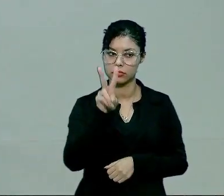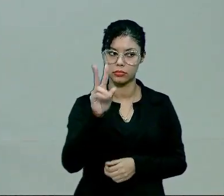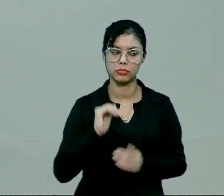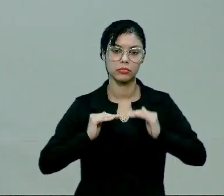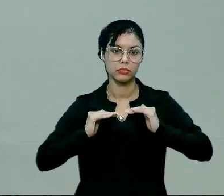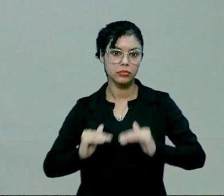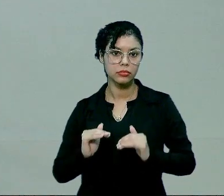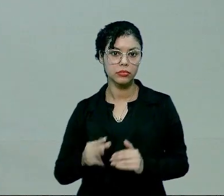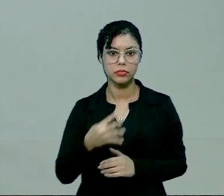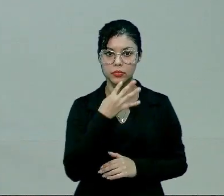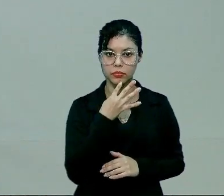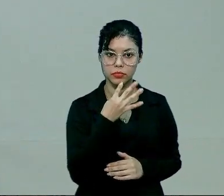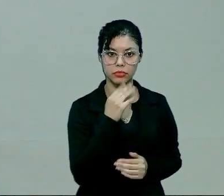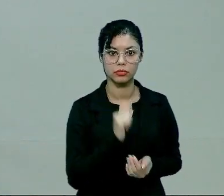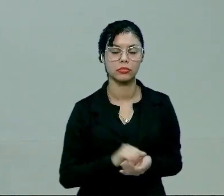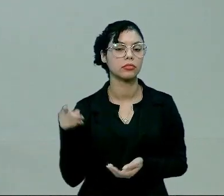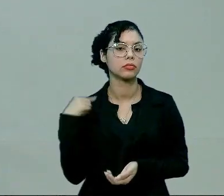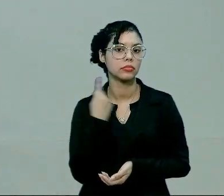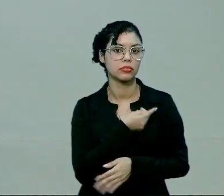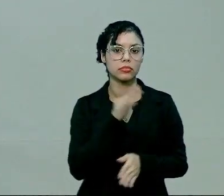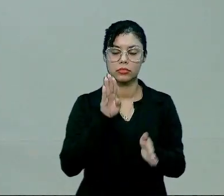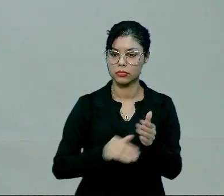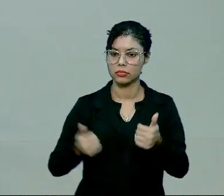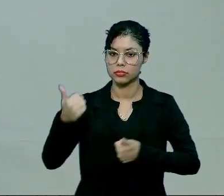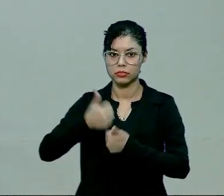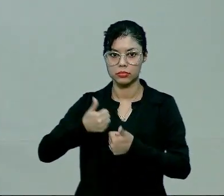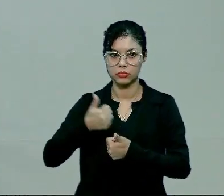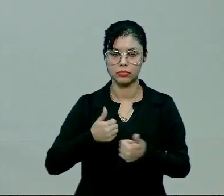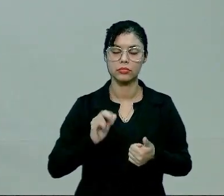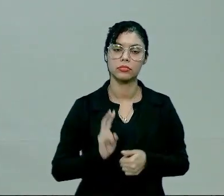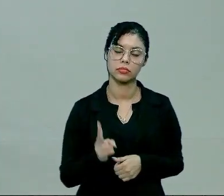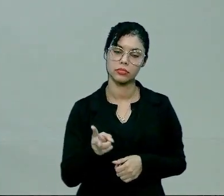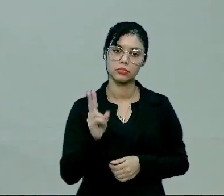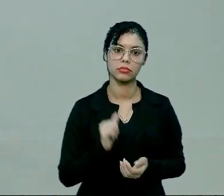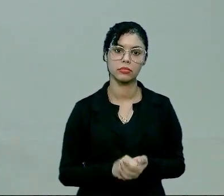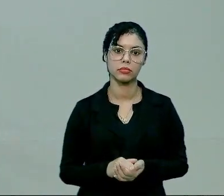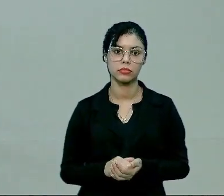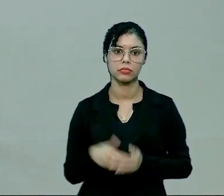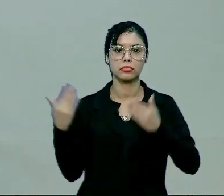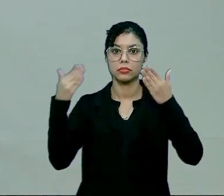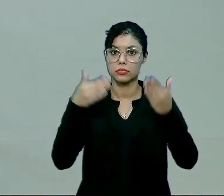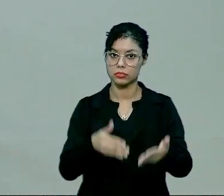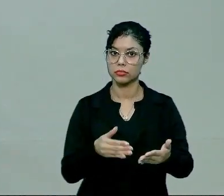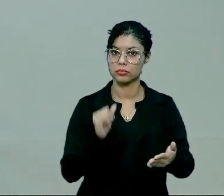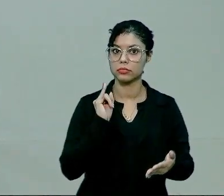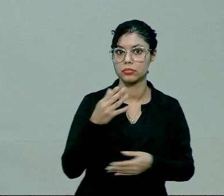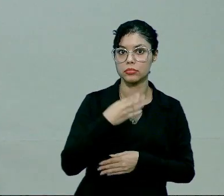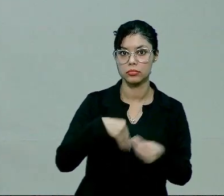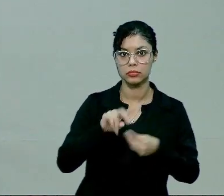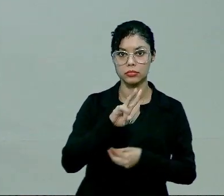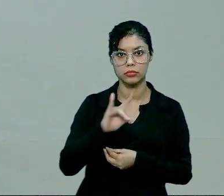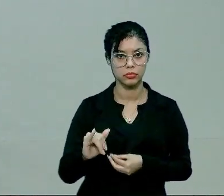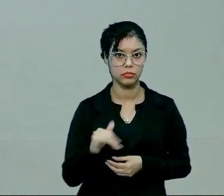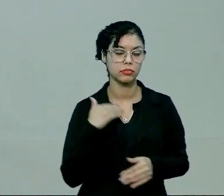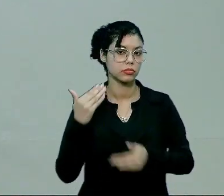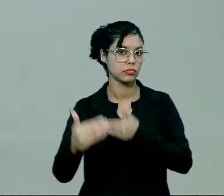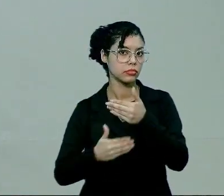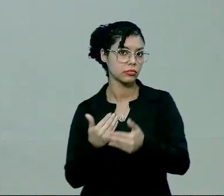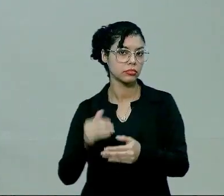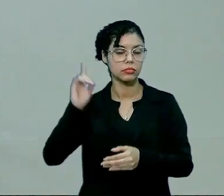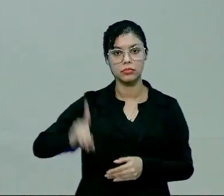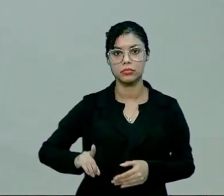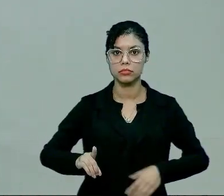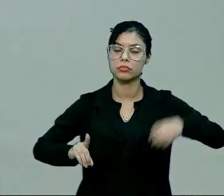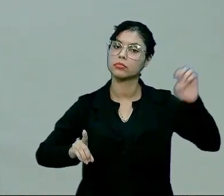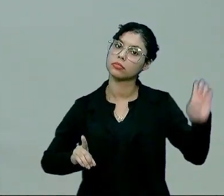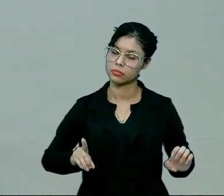do equilíbrio conhecidos, nós vamos substituir no valor da constante e determinar se a nossa reação ela vai ser deslocada para a